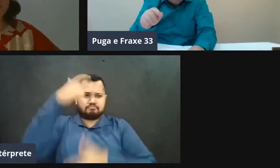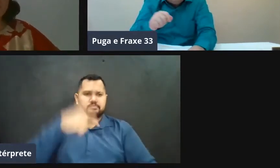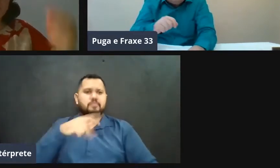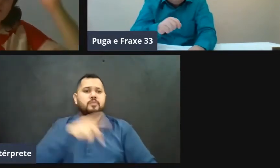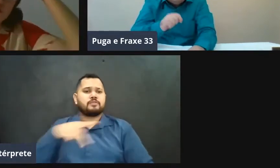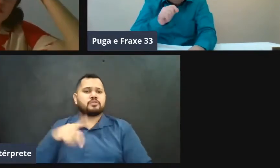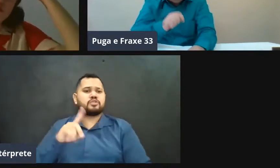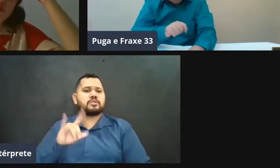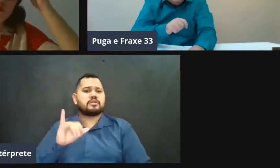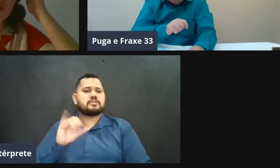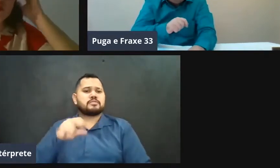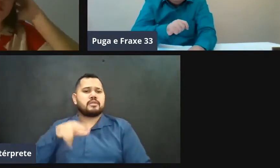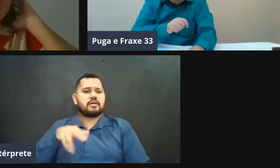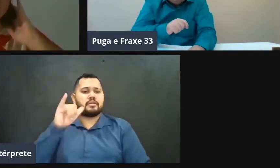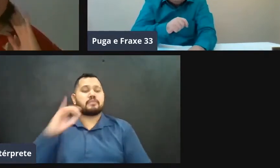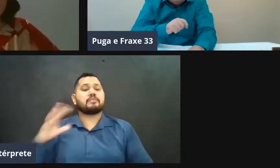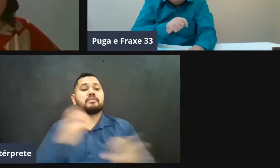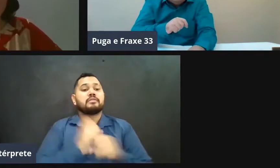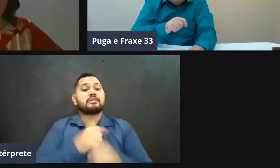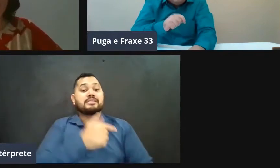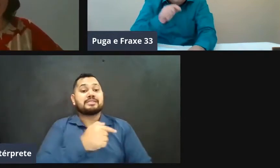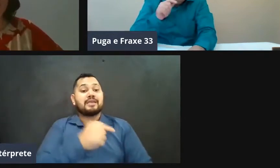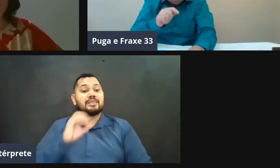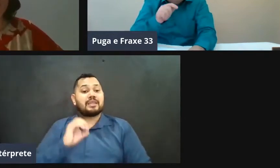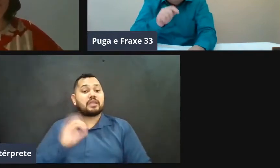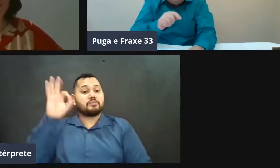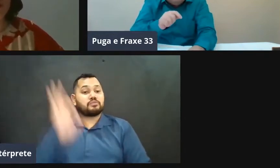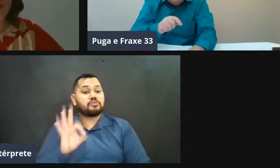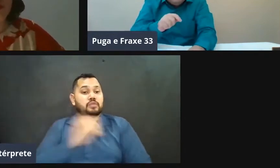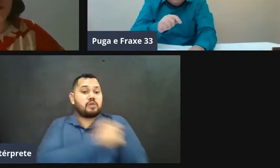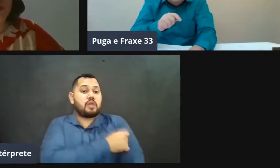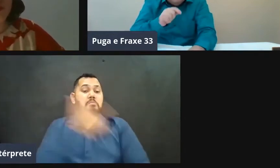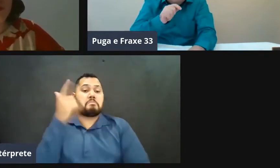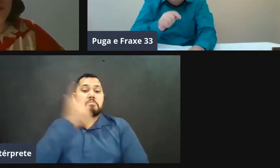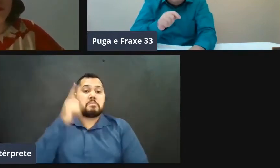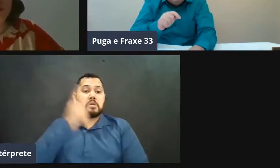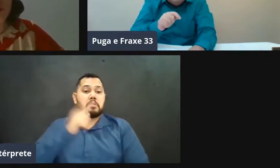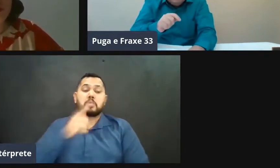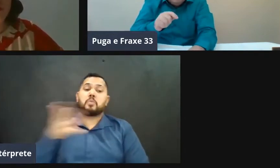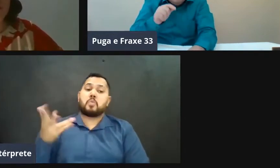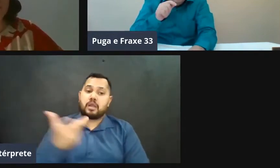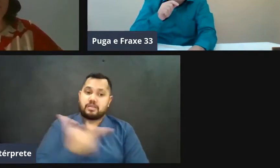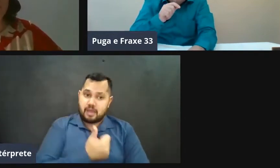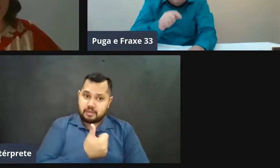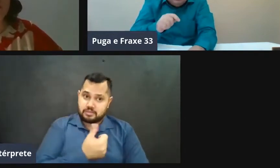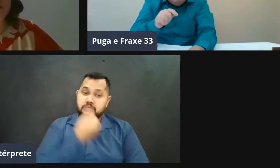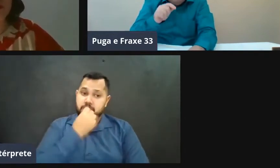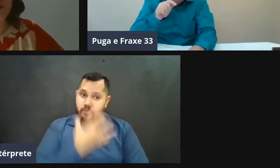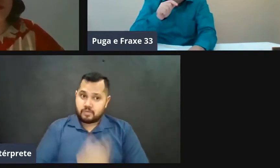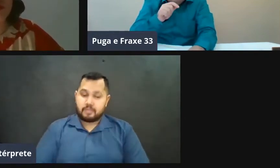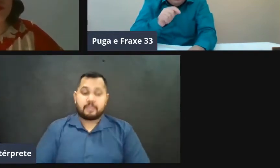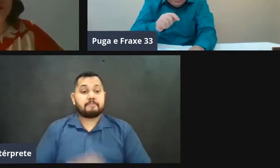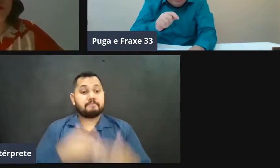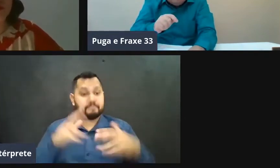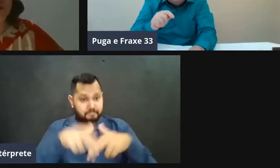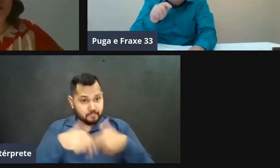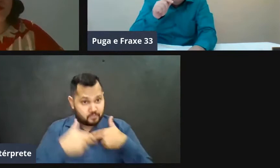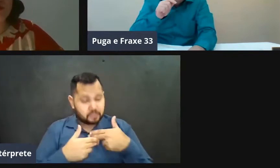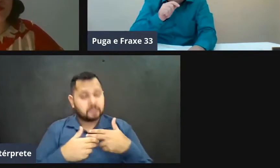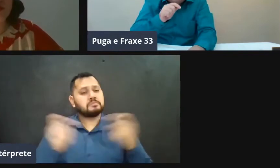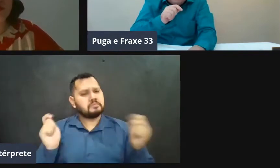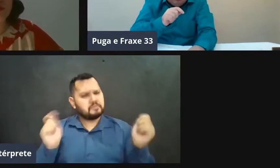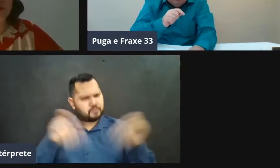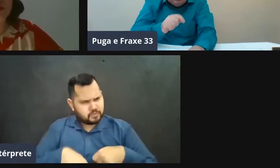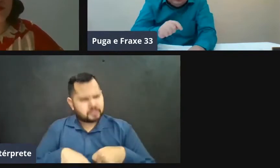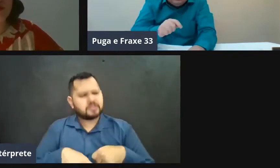nós tivemos a aprovação de 70% dos alunos, aprovação com qualidade. Então, veja, é possível nós trabalharmos com